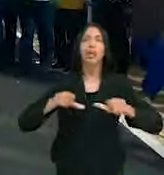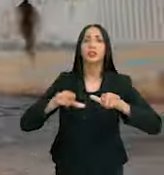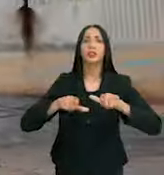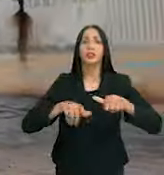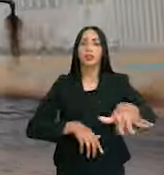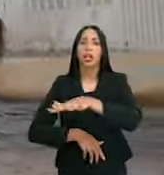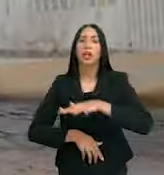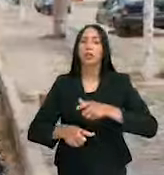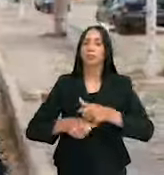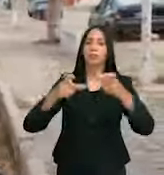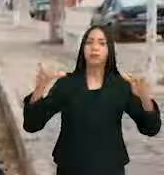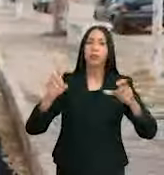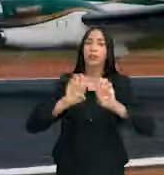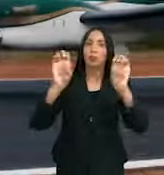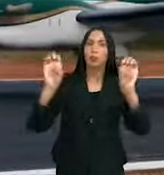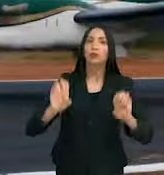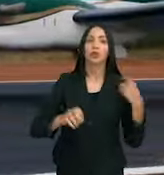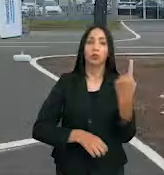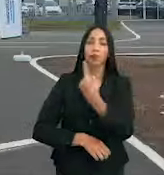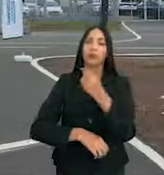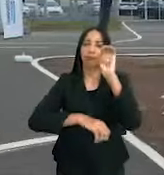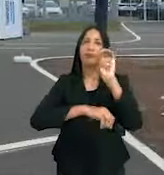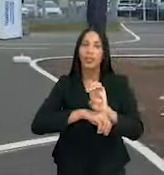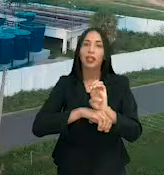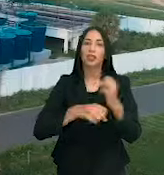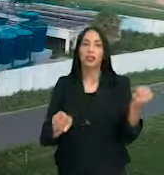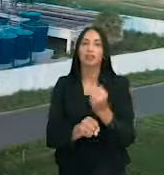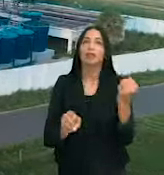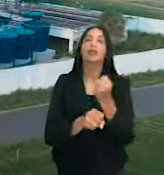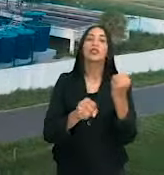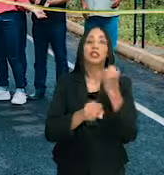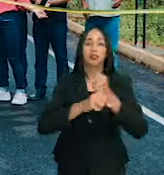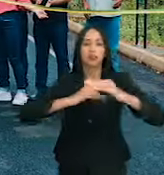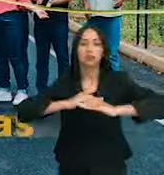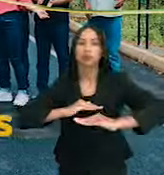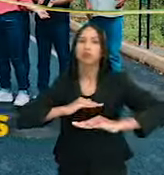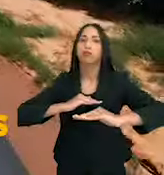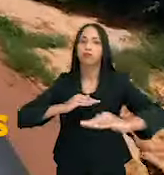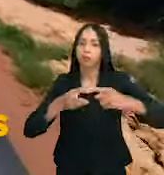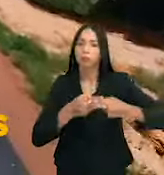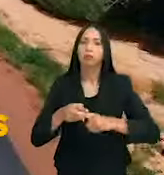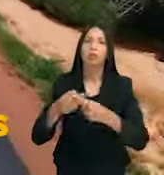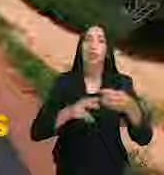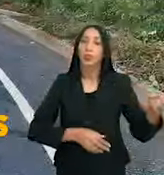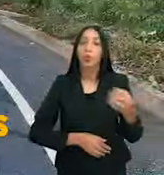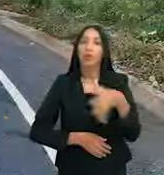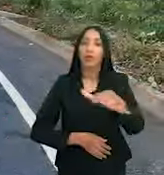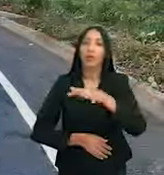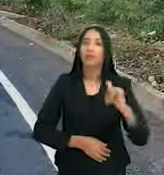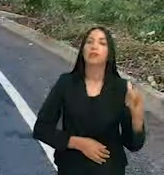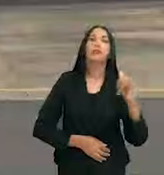Estamos trabalhando em várias frentes para ampliar e melhorar a infraestrutura do nosso estado. Construção e recuperação de